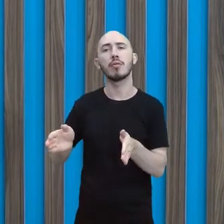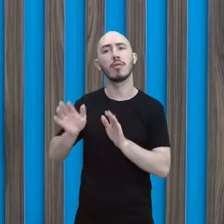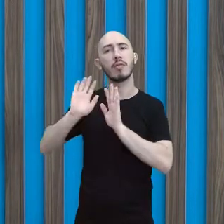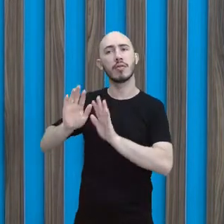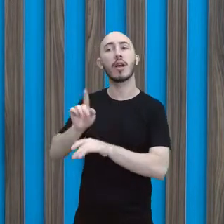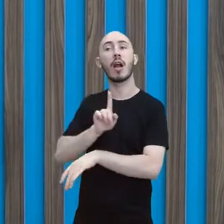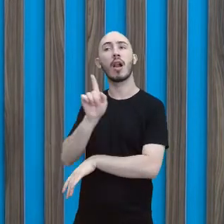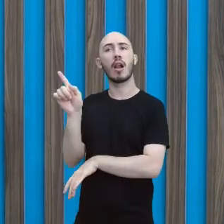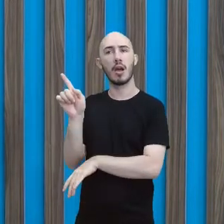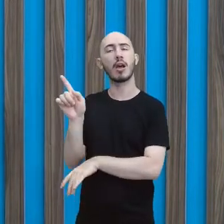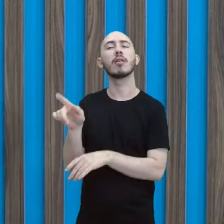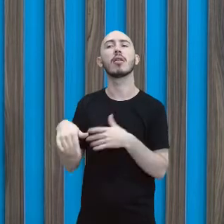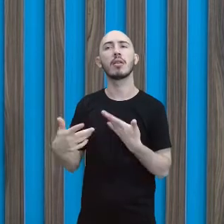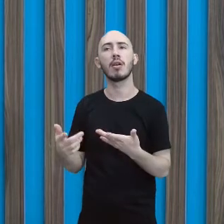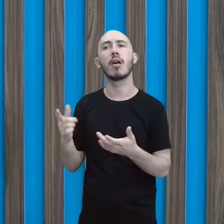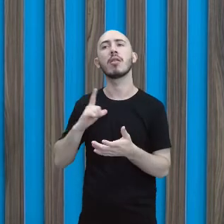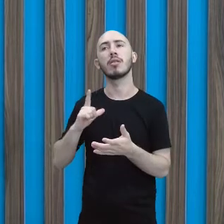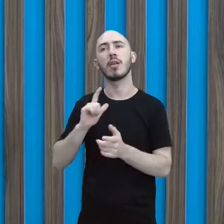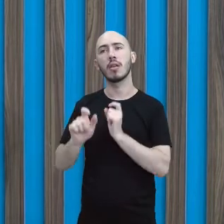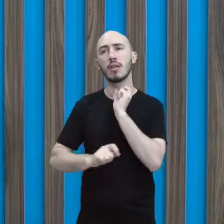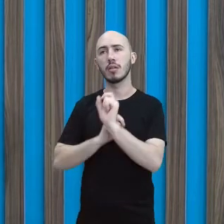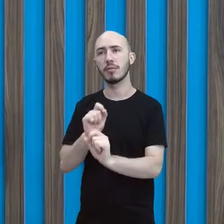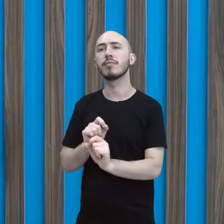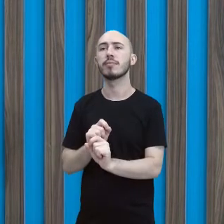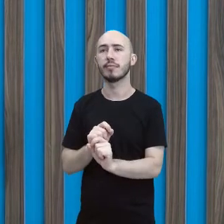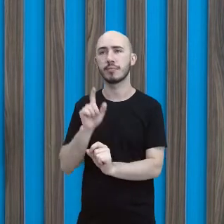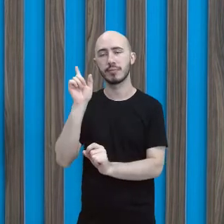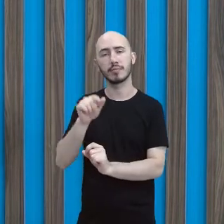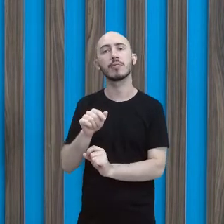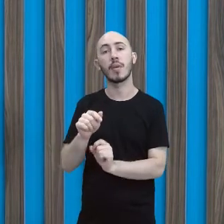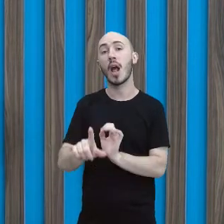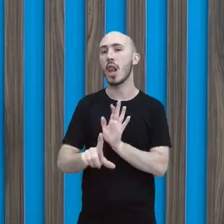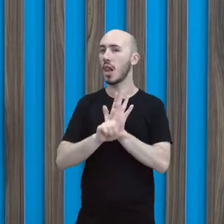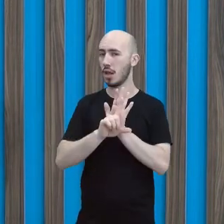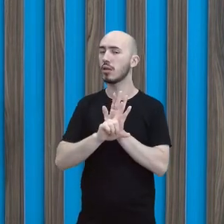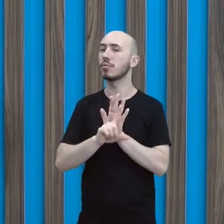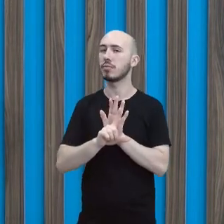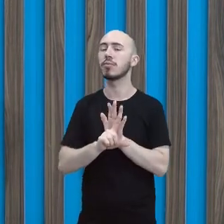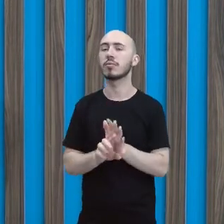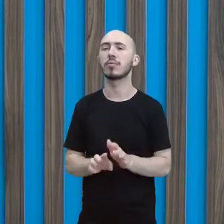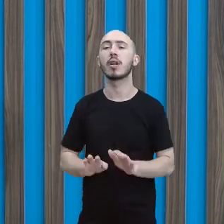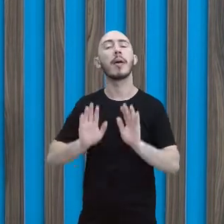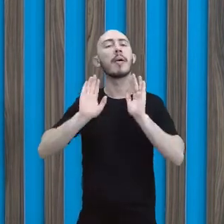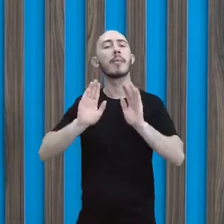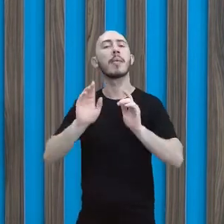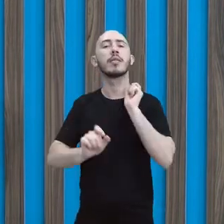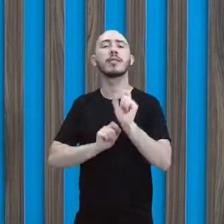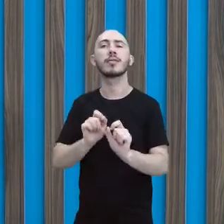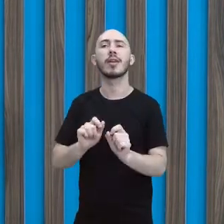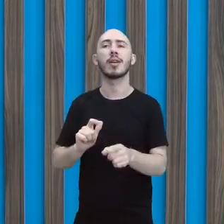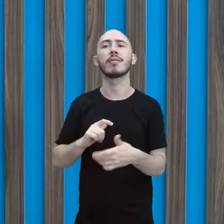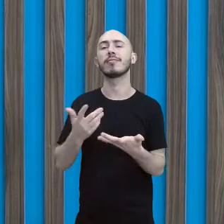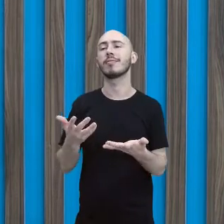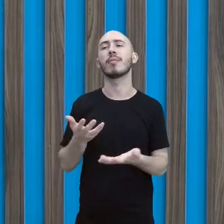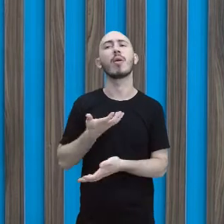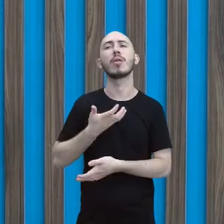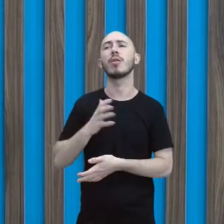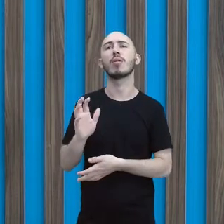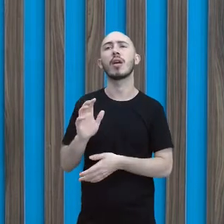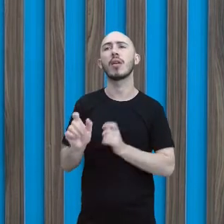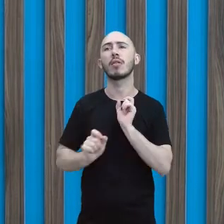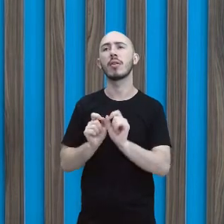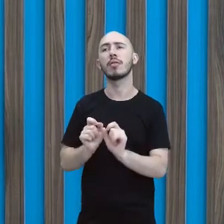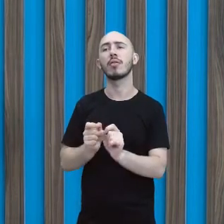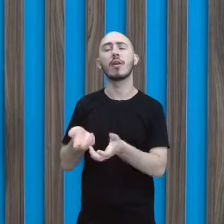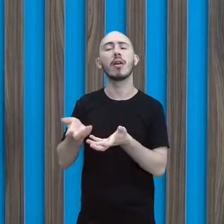questão formal, ou seja, uma imigração legal. Mas aí, não quero ser formal. Eu quero chegar